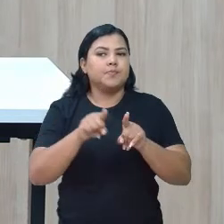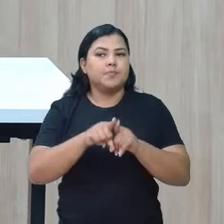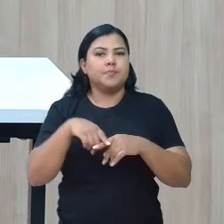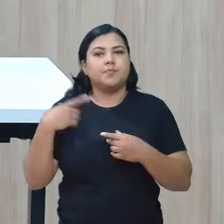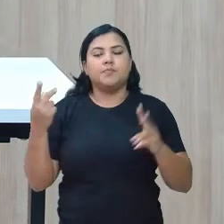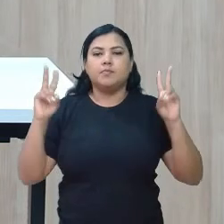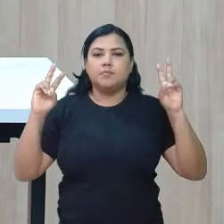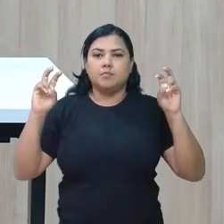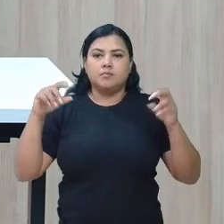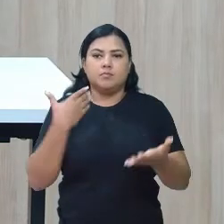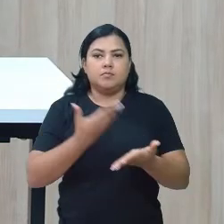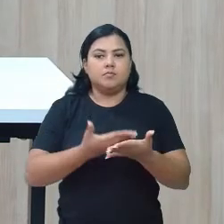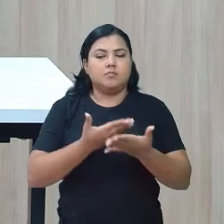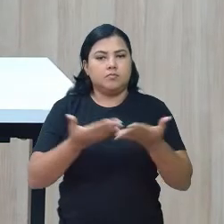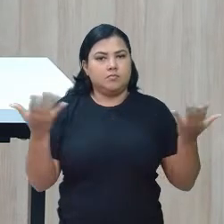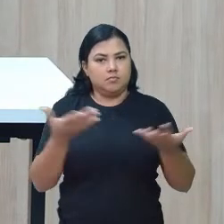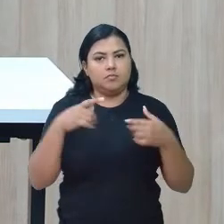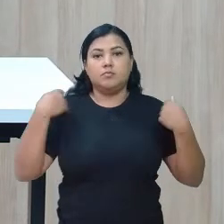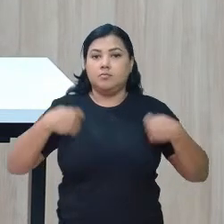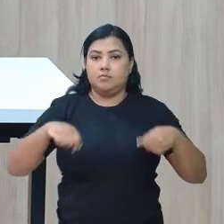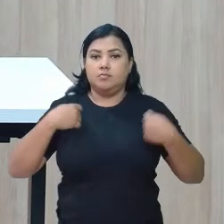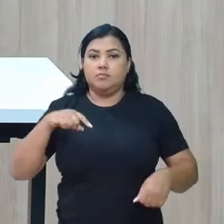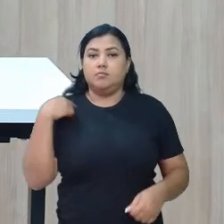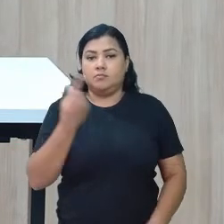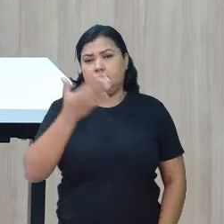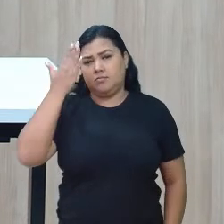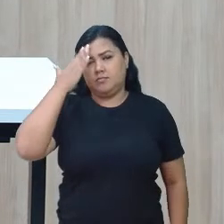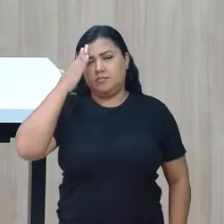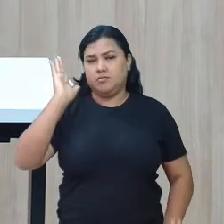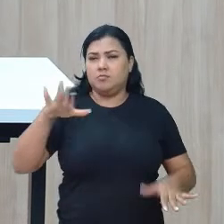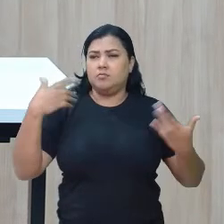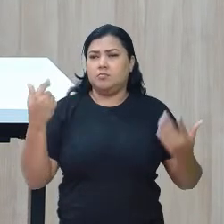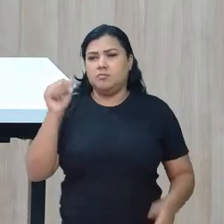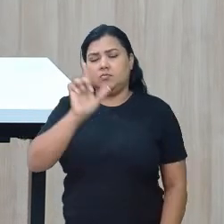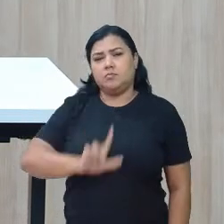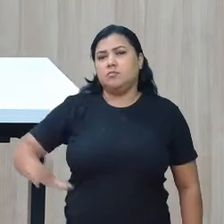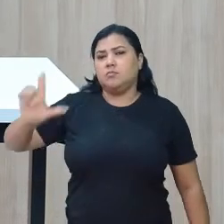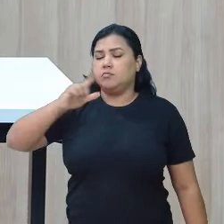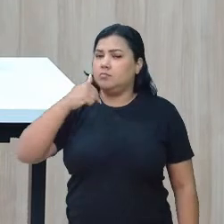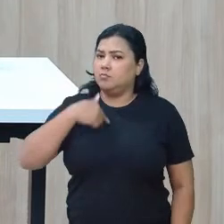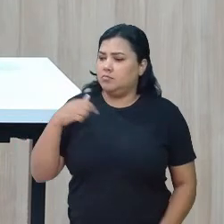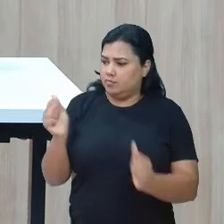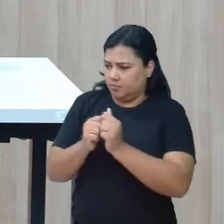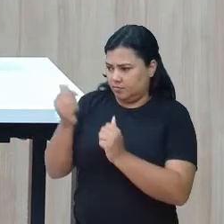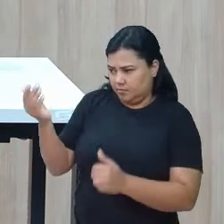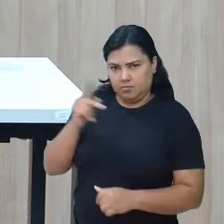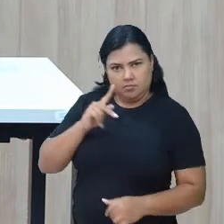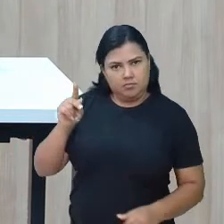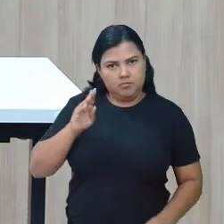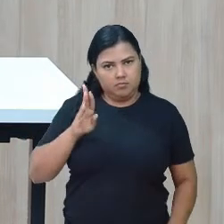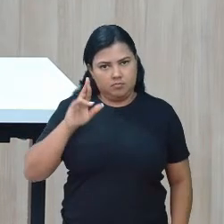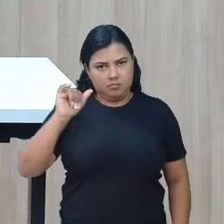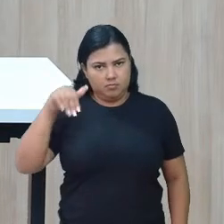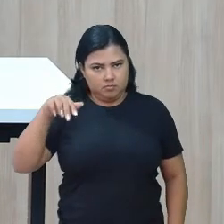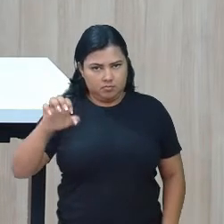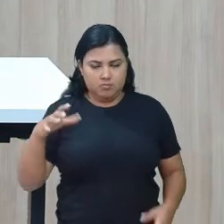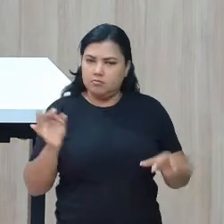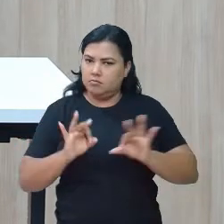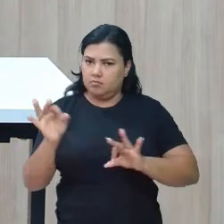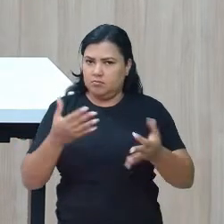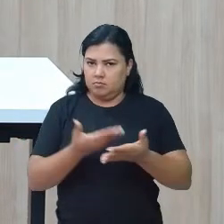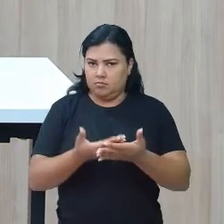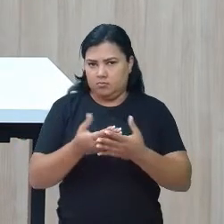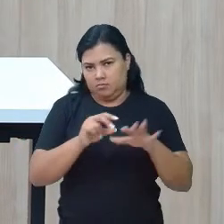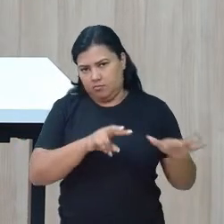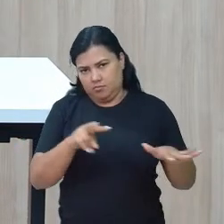tema trabalhado hoje, ele precisa que a gente compreenda qual é a lógica. Então, como é que eu e a professora Briane montamos as aulas dessa semana? A